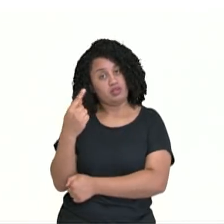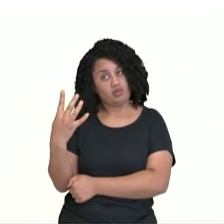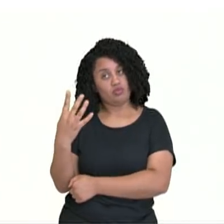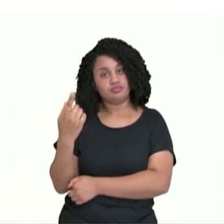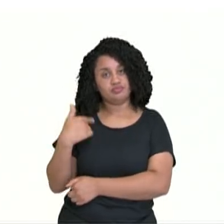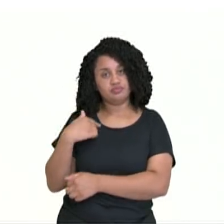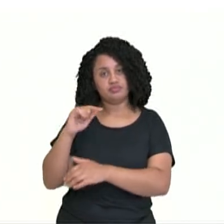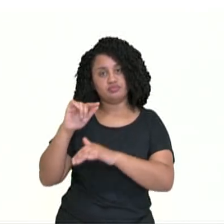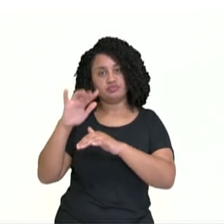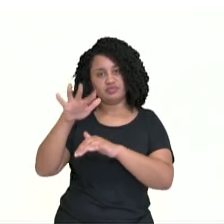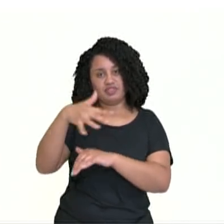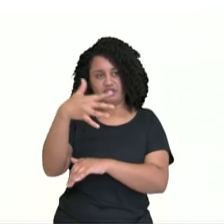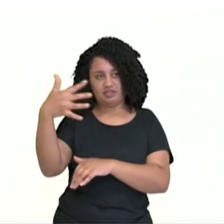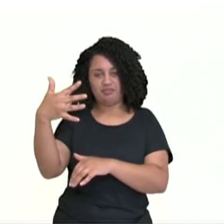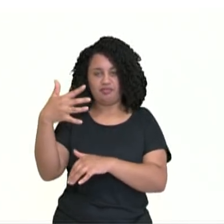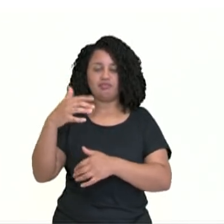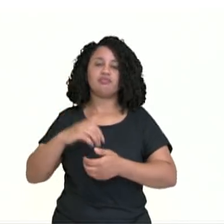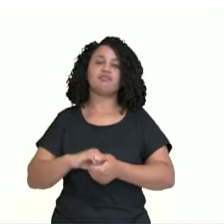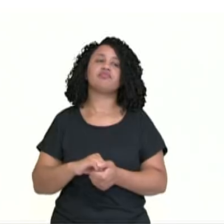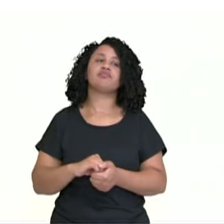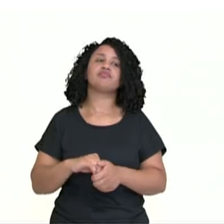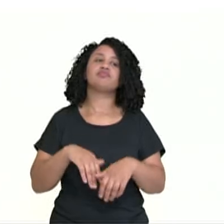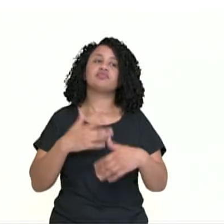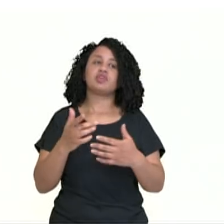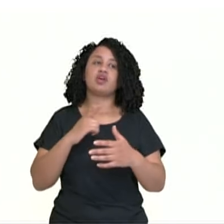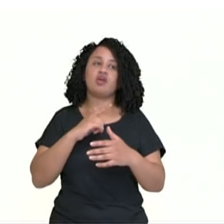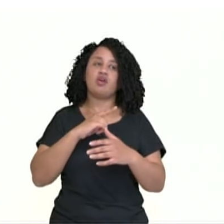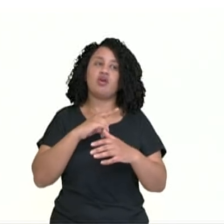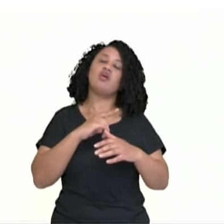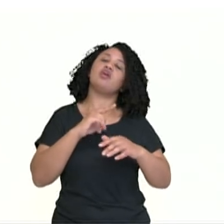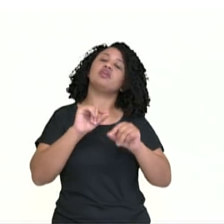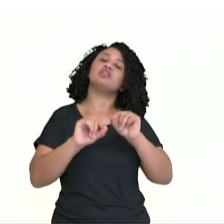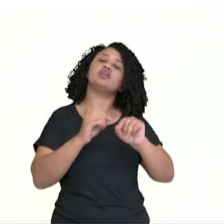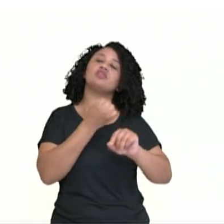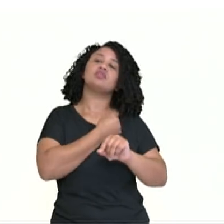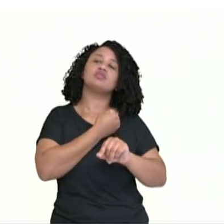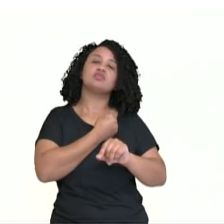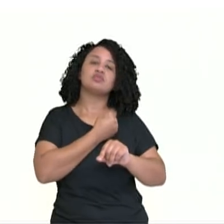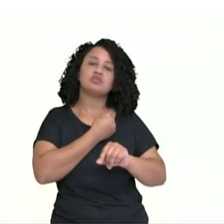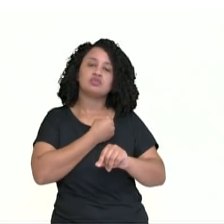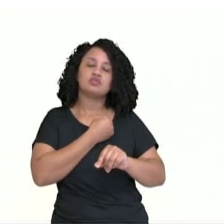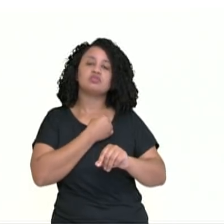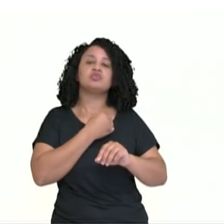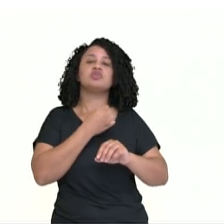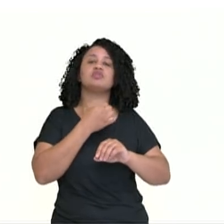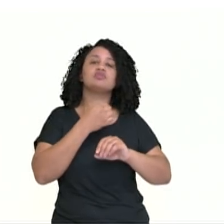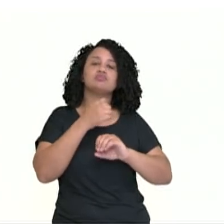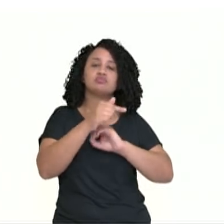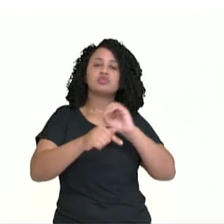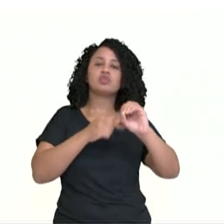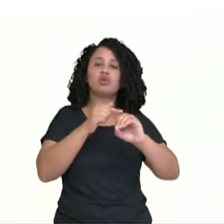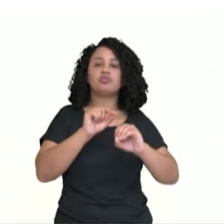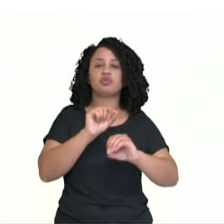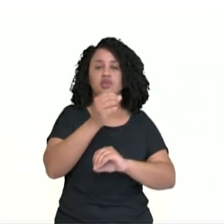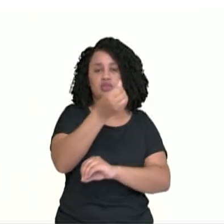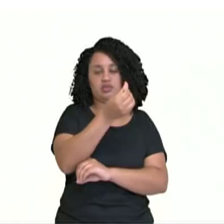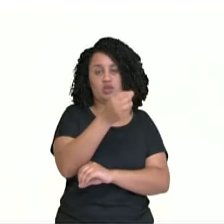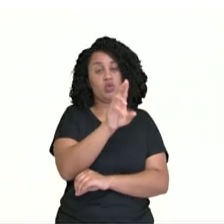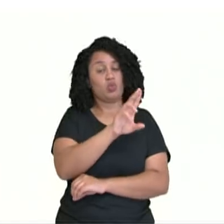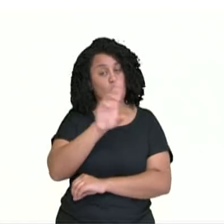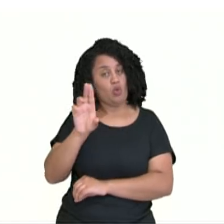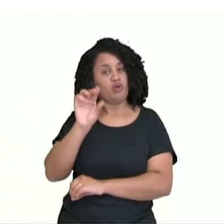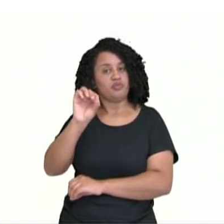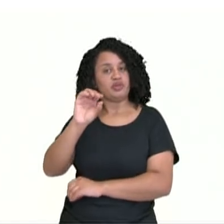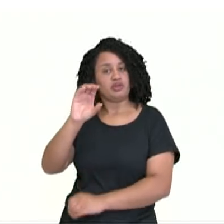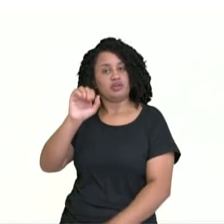O elemento químico tem por símbolo o C, número atômico 6, o nome do elemento é